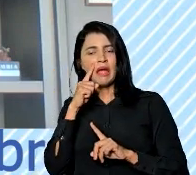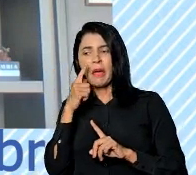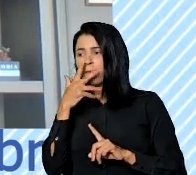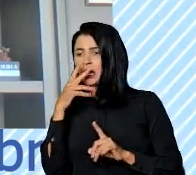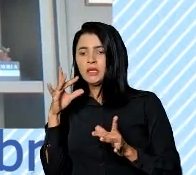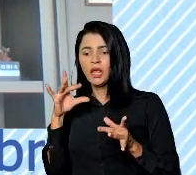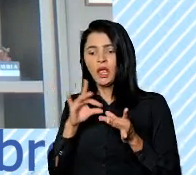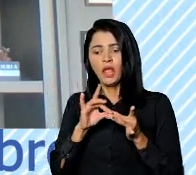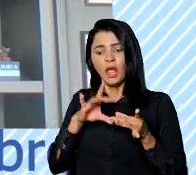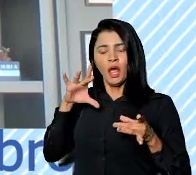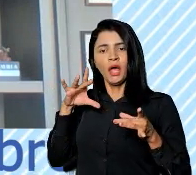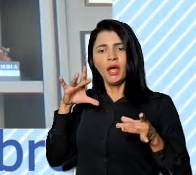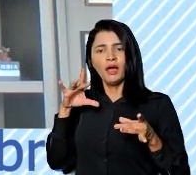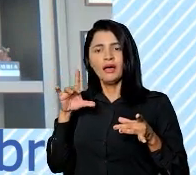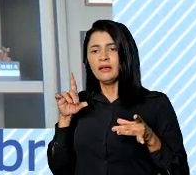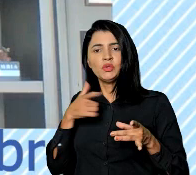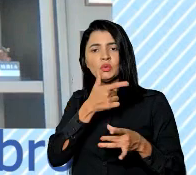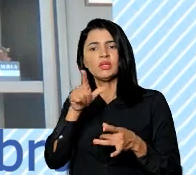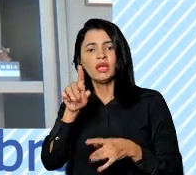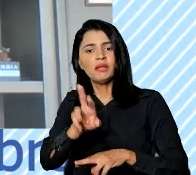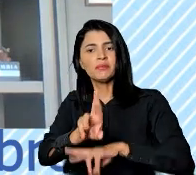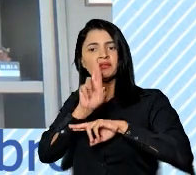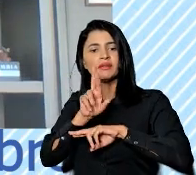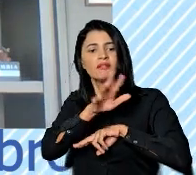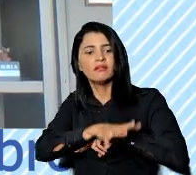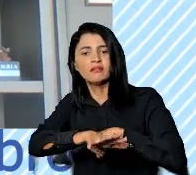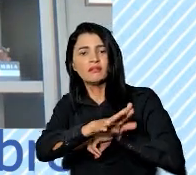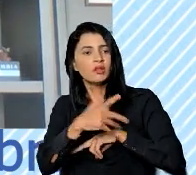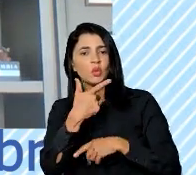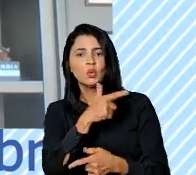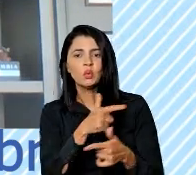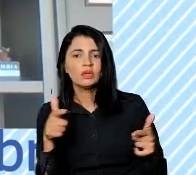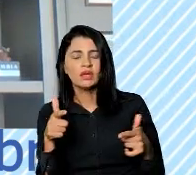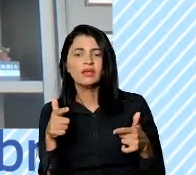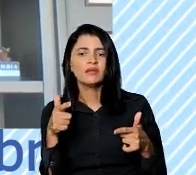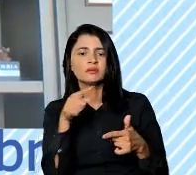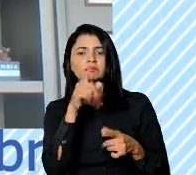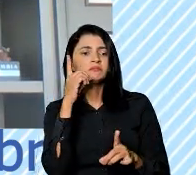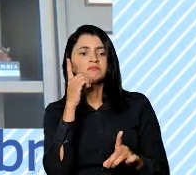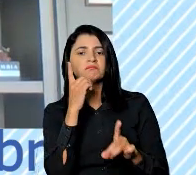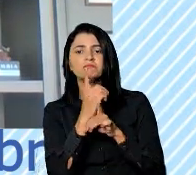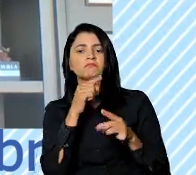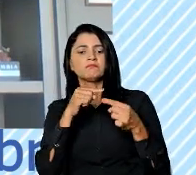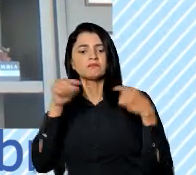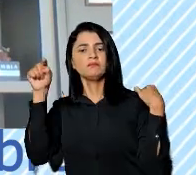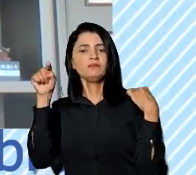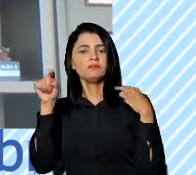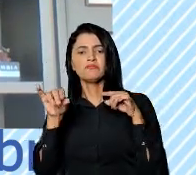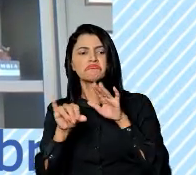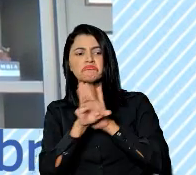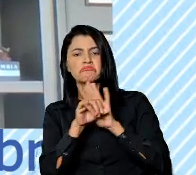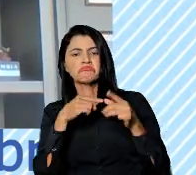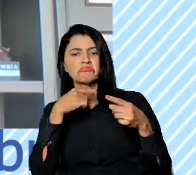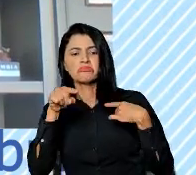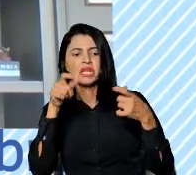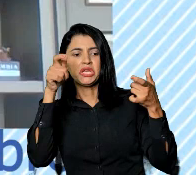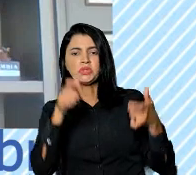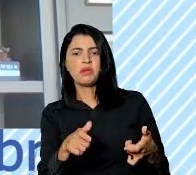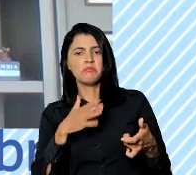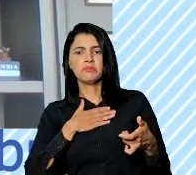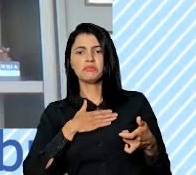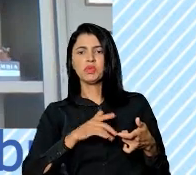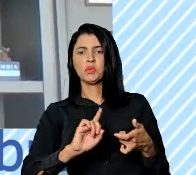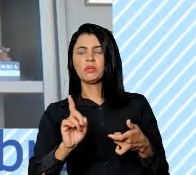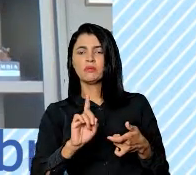e não se veem representada neste espaço. Logo, não se identificam. Logo, não acham que esse lugar é para si.